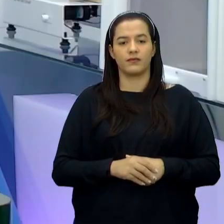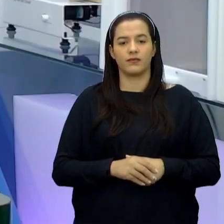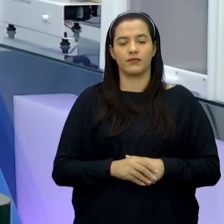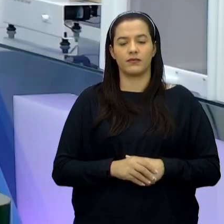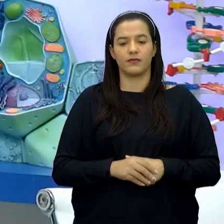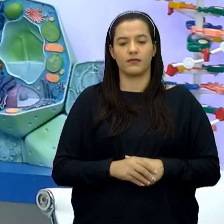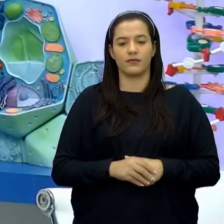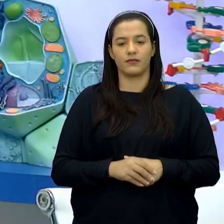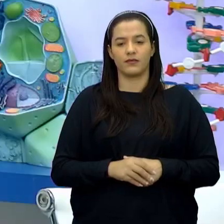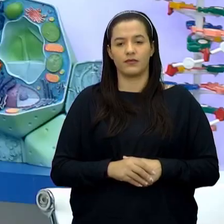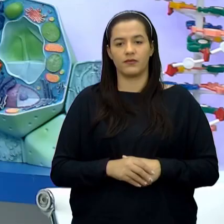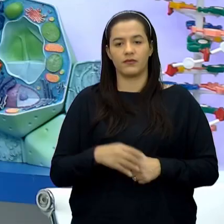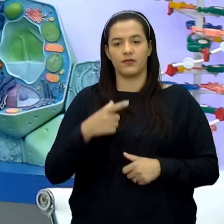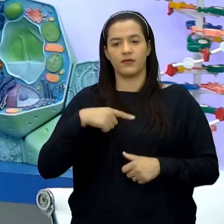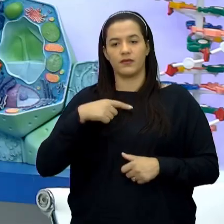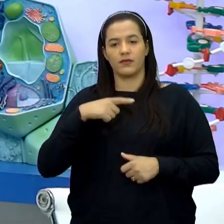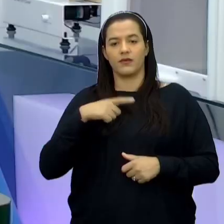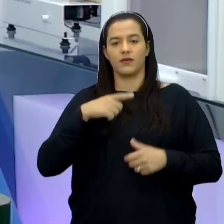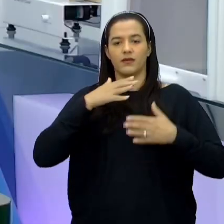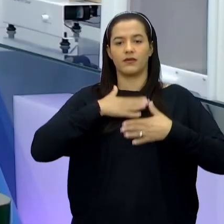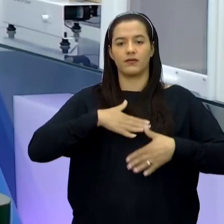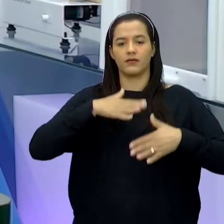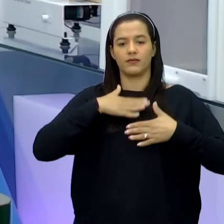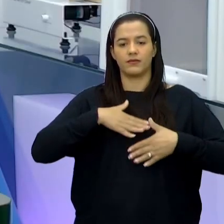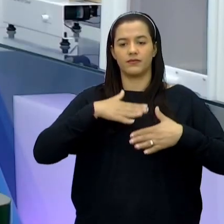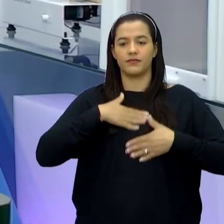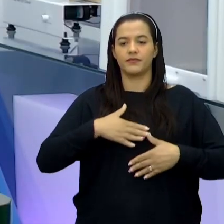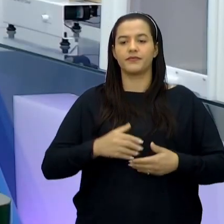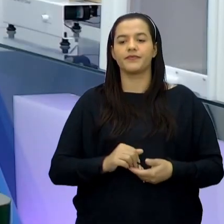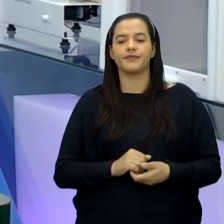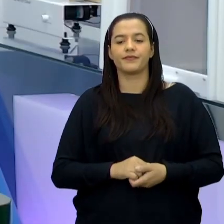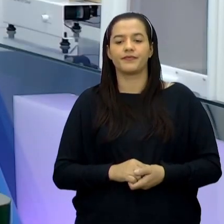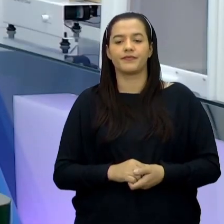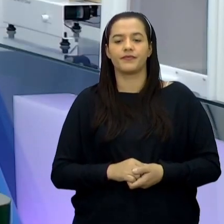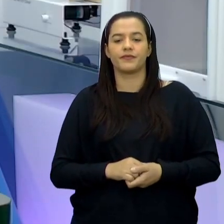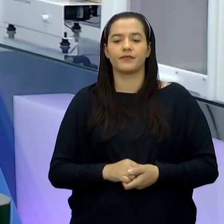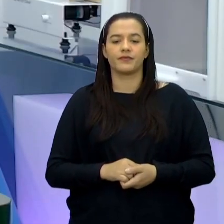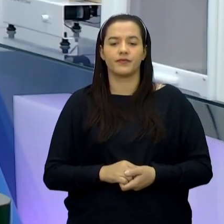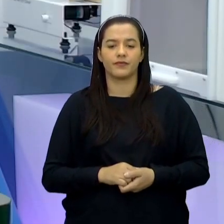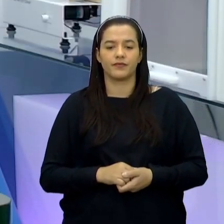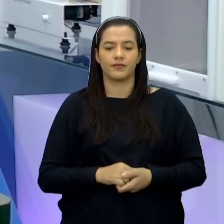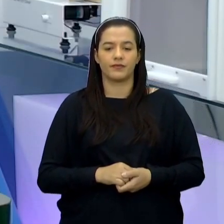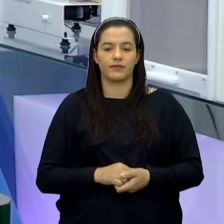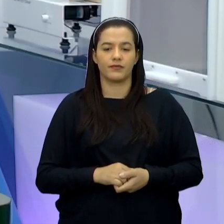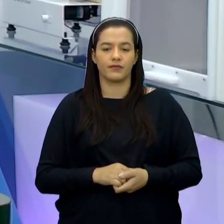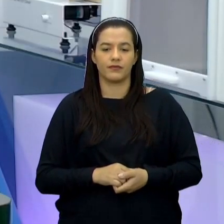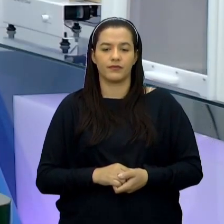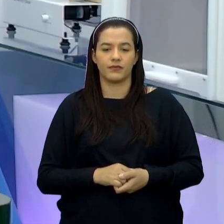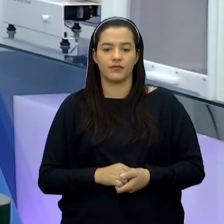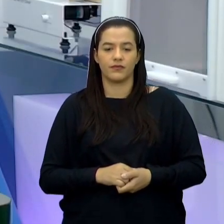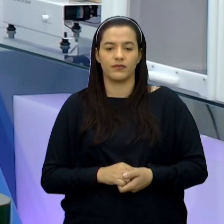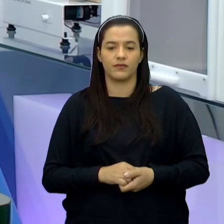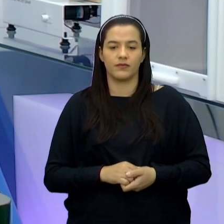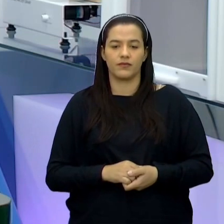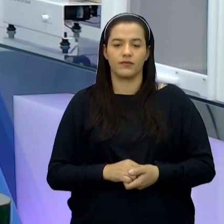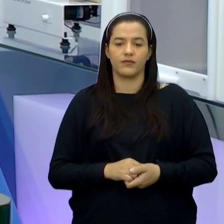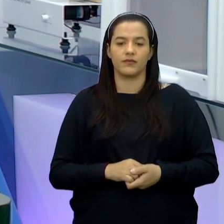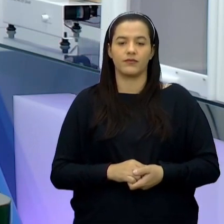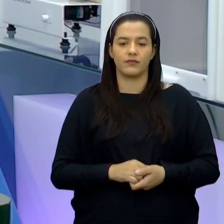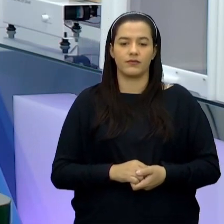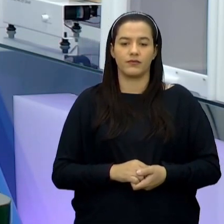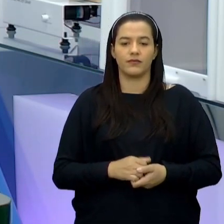Dá um alívio mesmo, né? É isso mesmo. Vamos lá ver se funciona. Olha lá, de